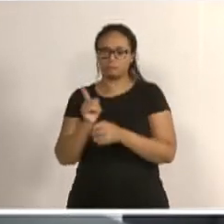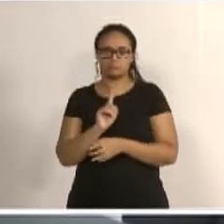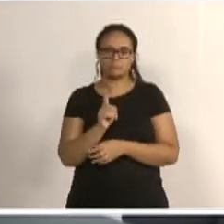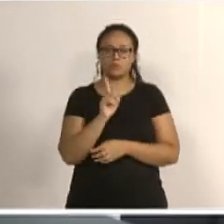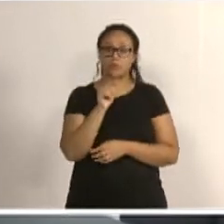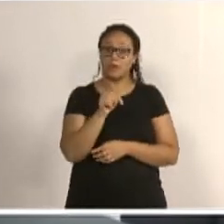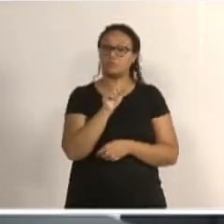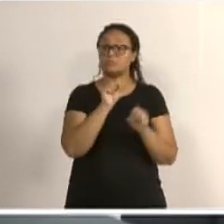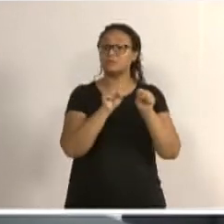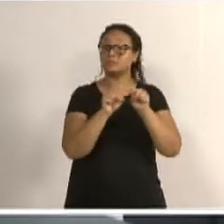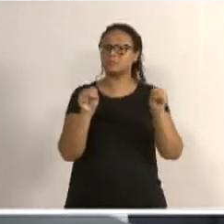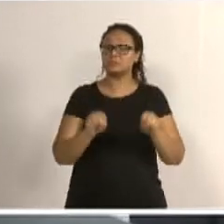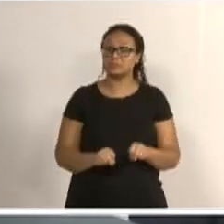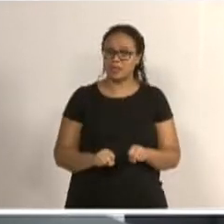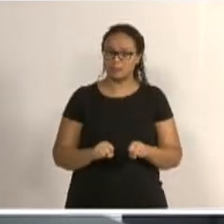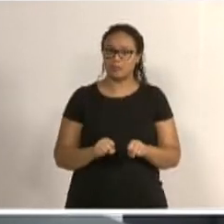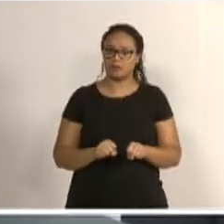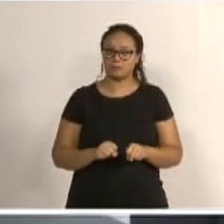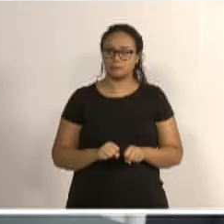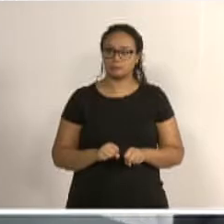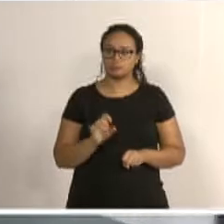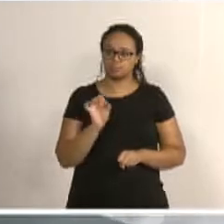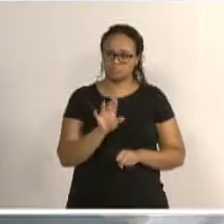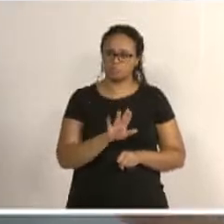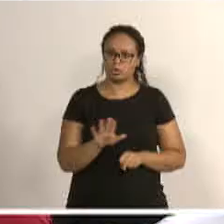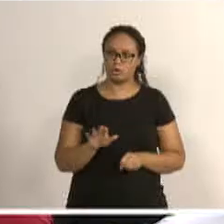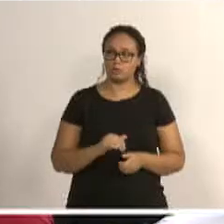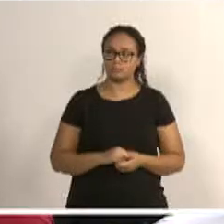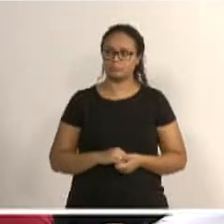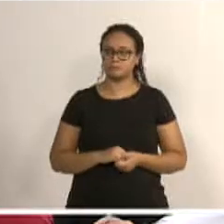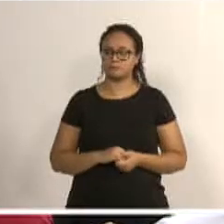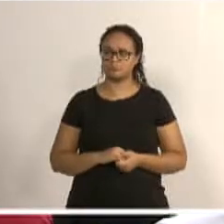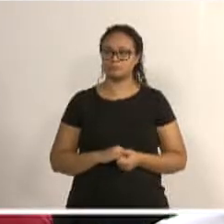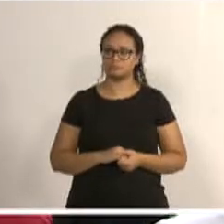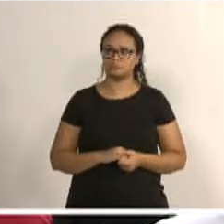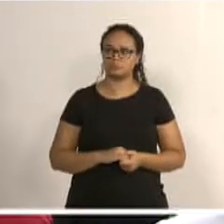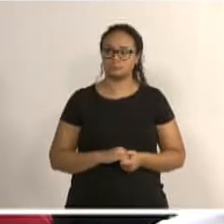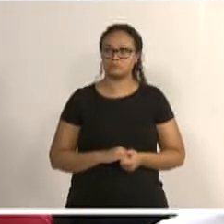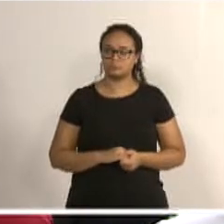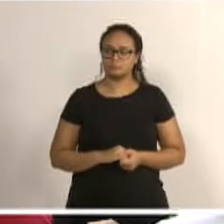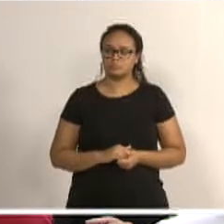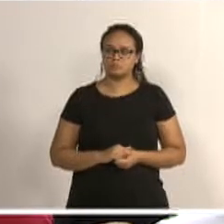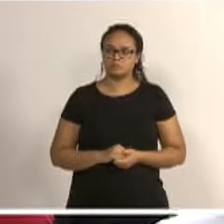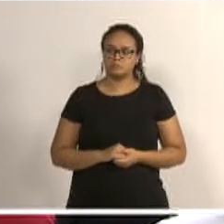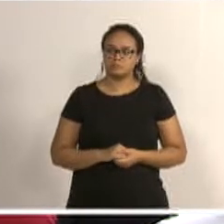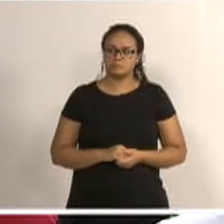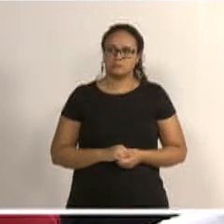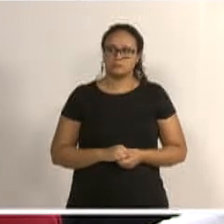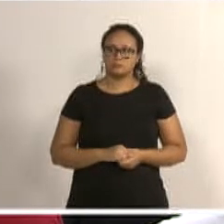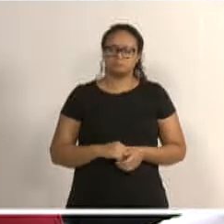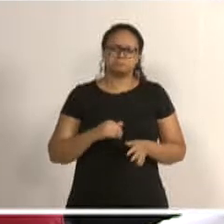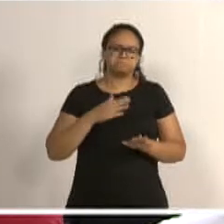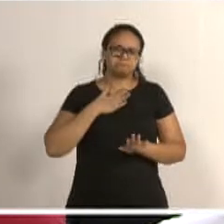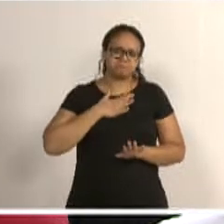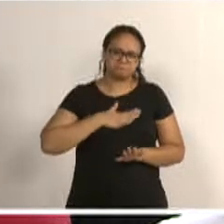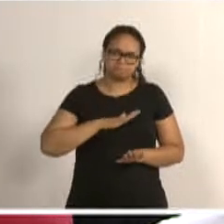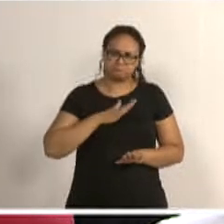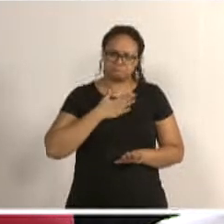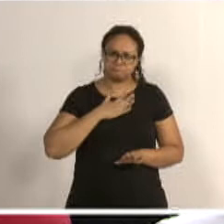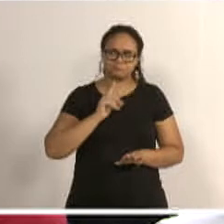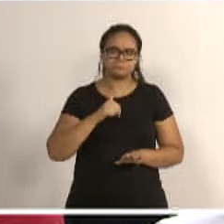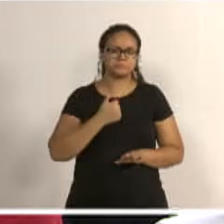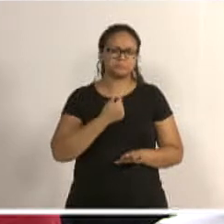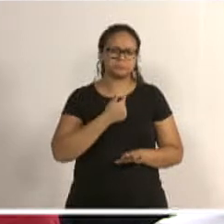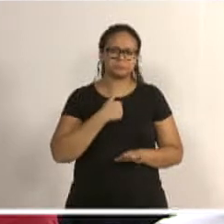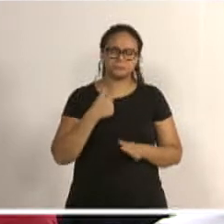sistema. Tá? Senhor então, é Henrich, isso aí que tem que ser visto. Por favor. Pessoal, assim, ó, com muita tranquilidade, nós estamos ouvindo